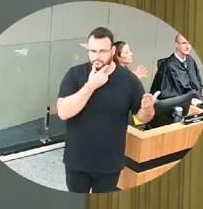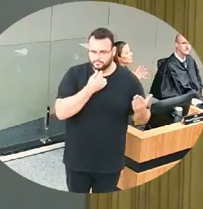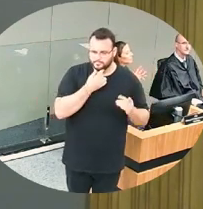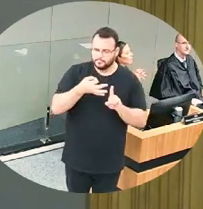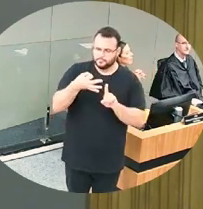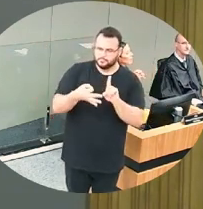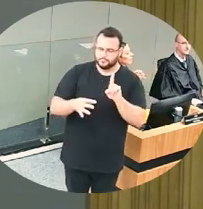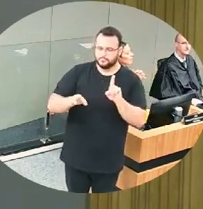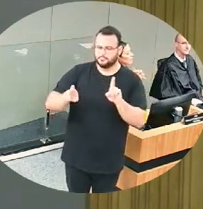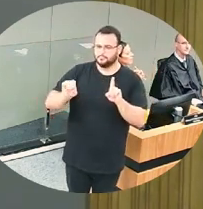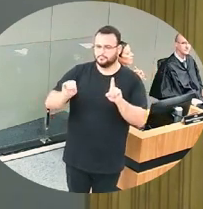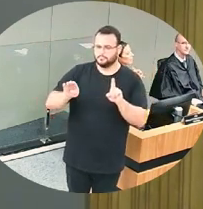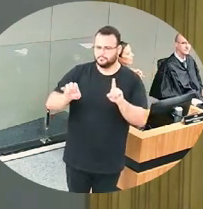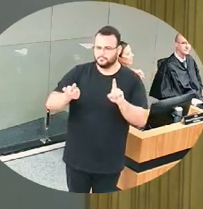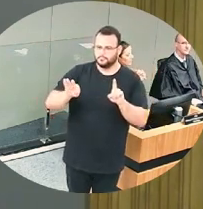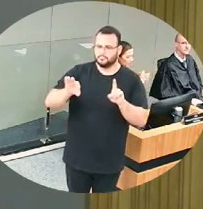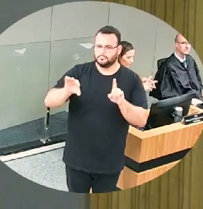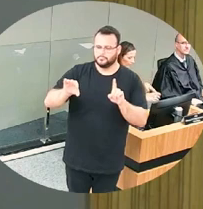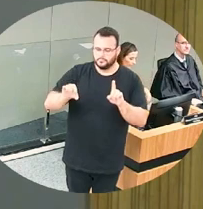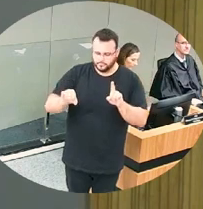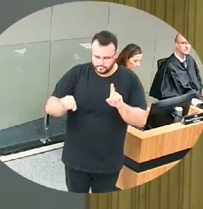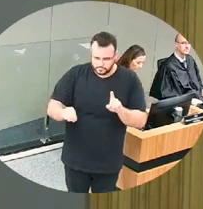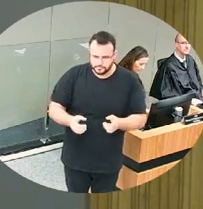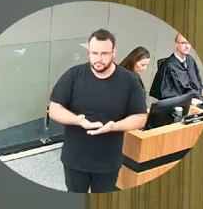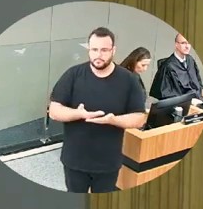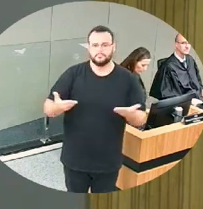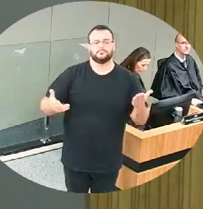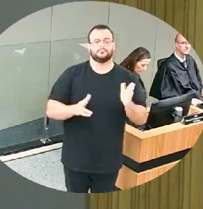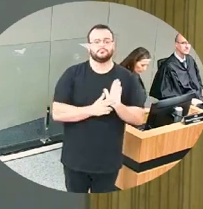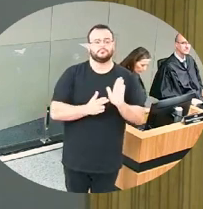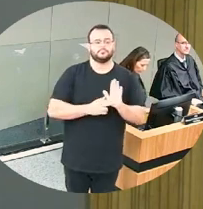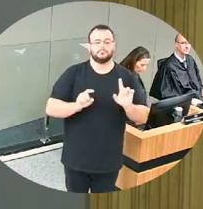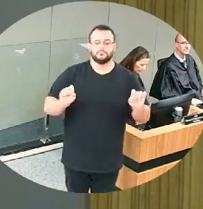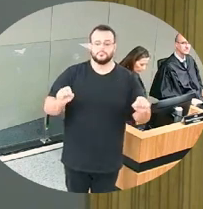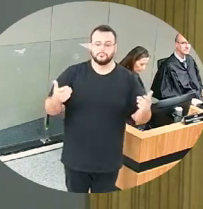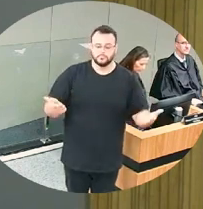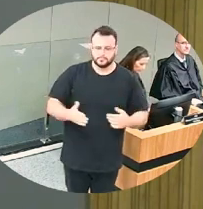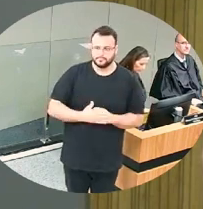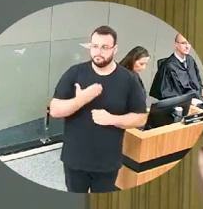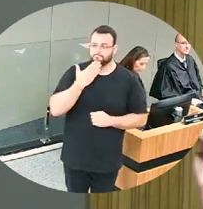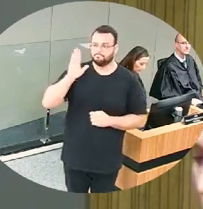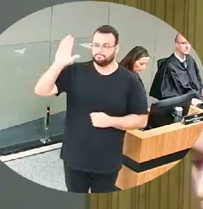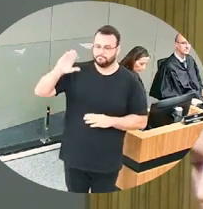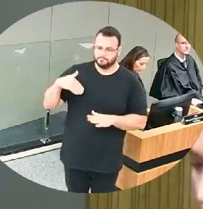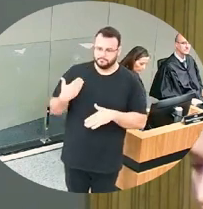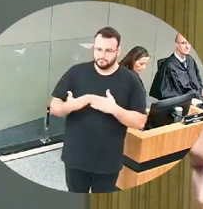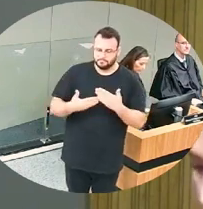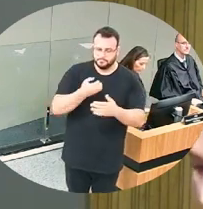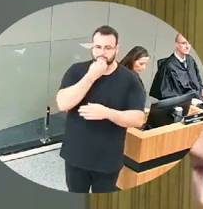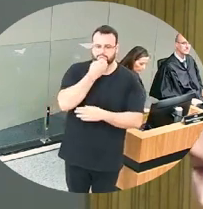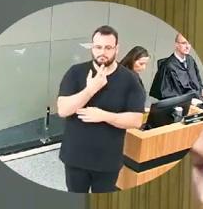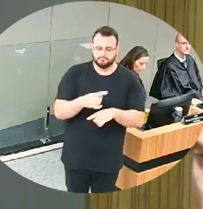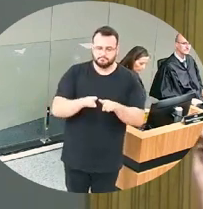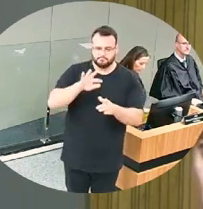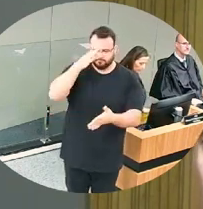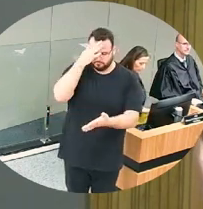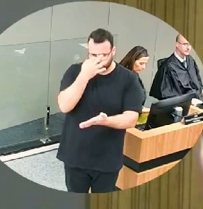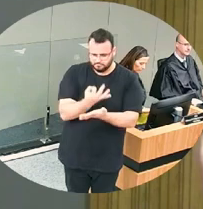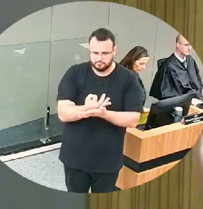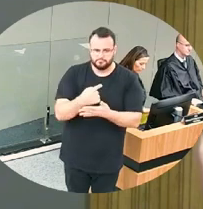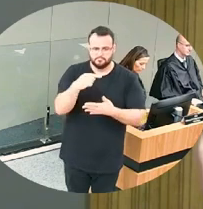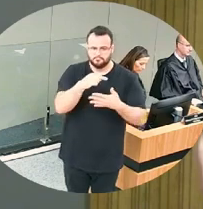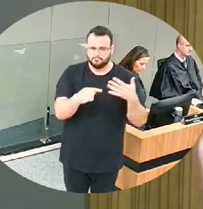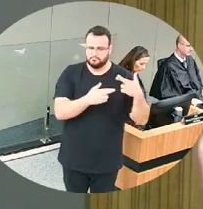Desembargador Roberto basilon Leite prestou o seguinte de compromisso prometo desempenhar bem e fielmente os deveres do